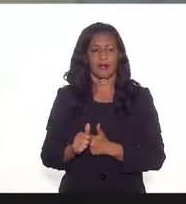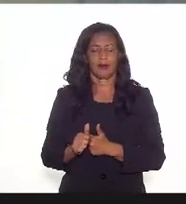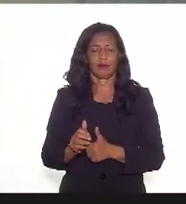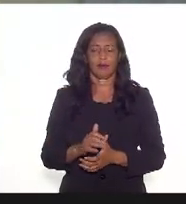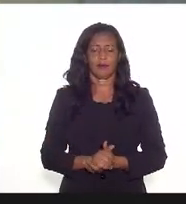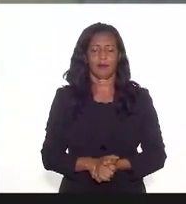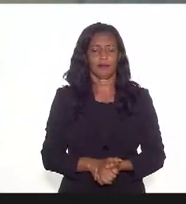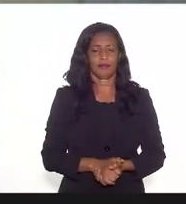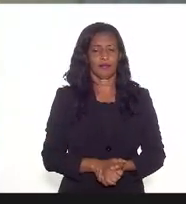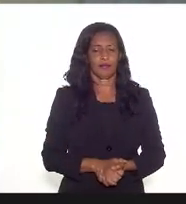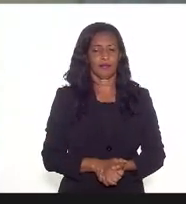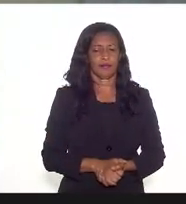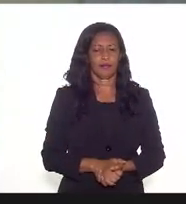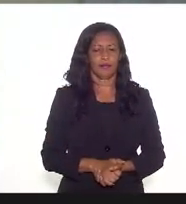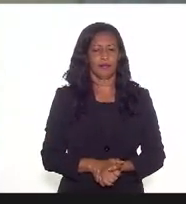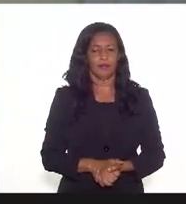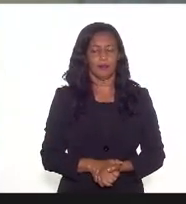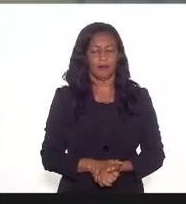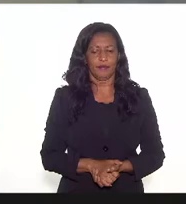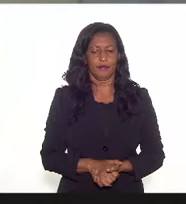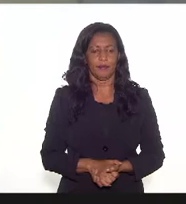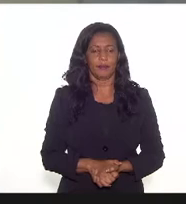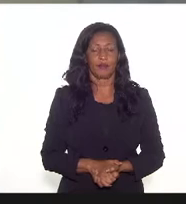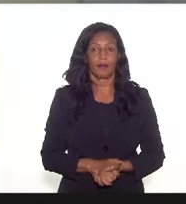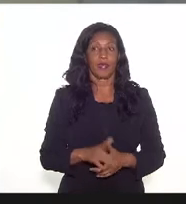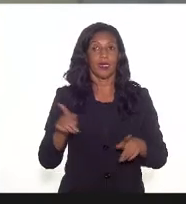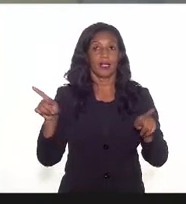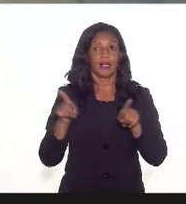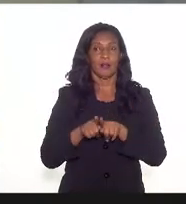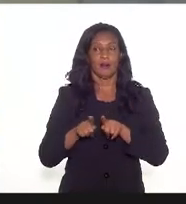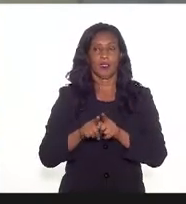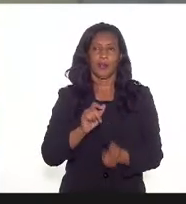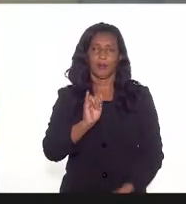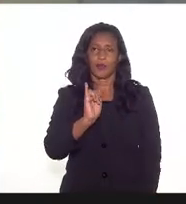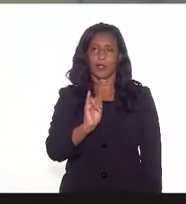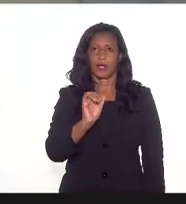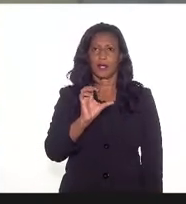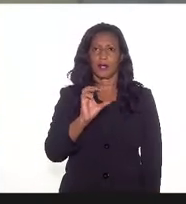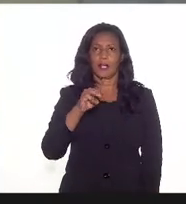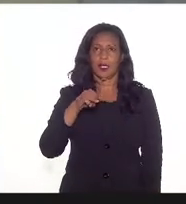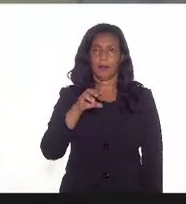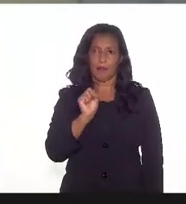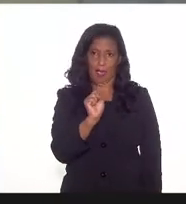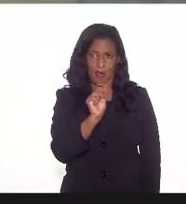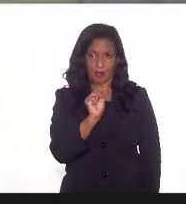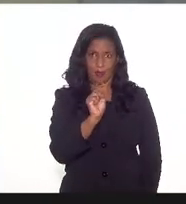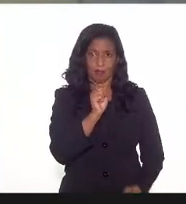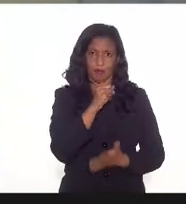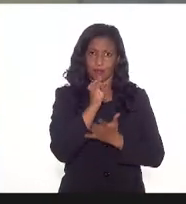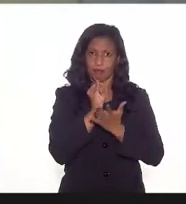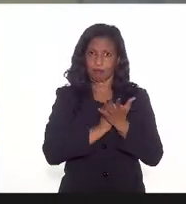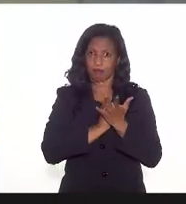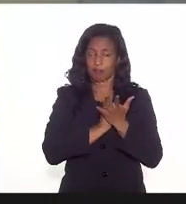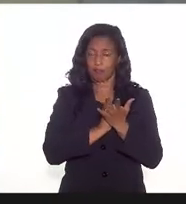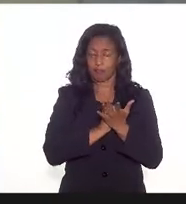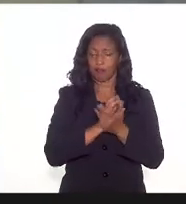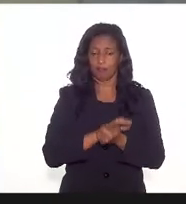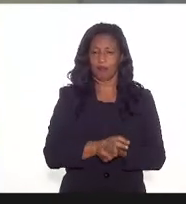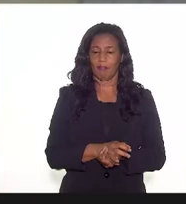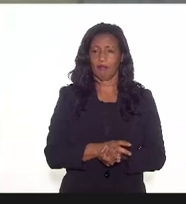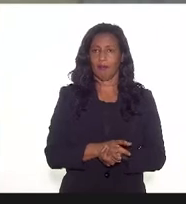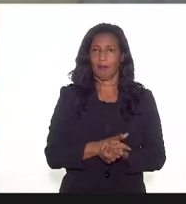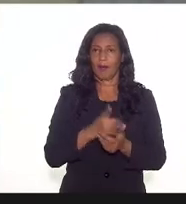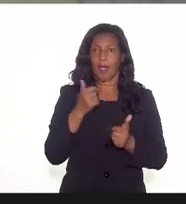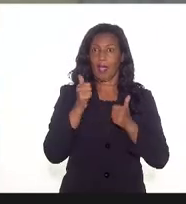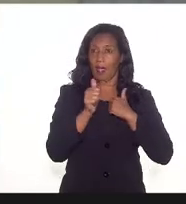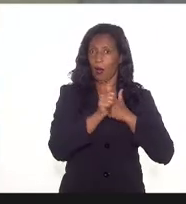fabril. E o ICMS é acompanhado pela